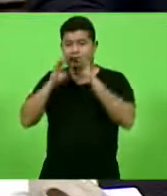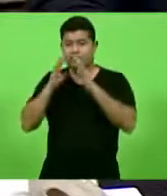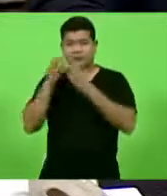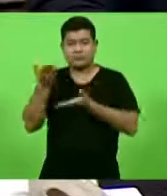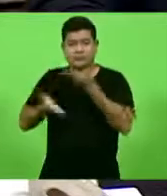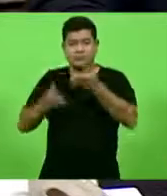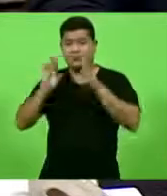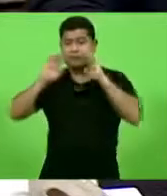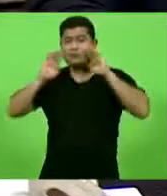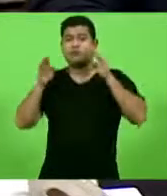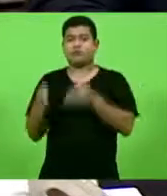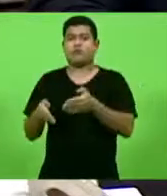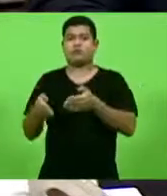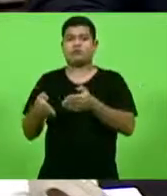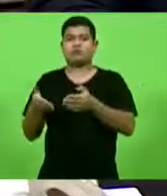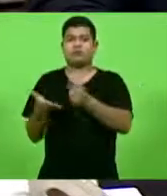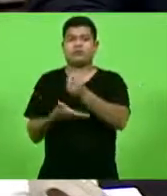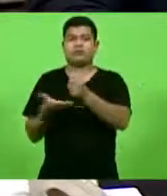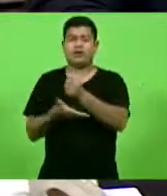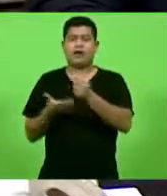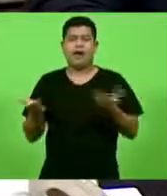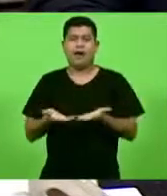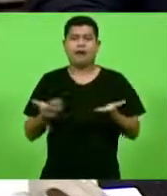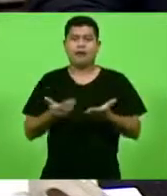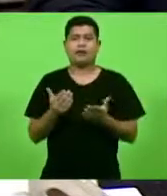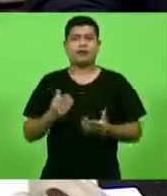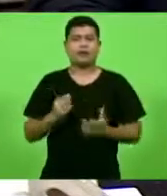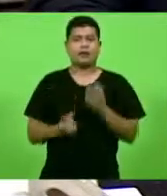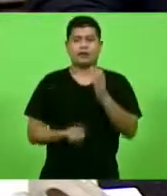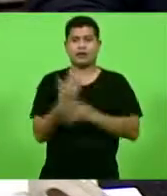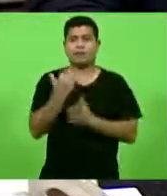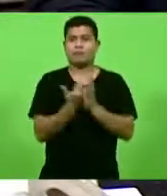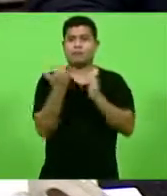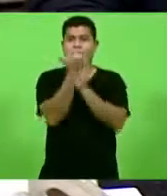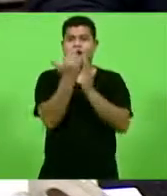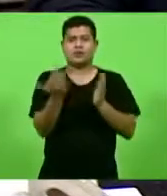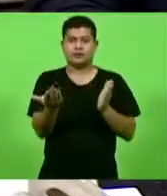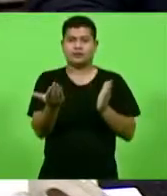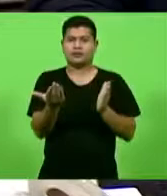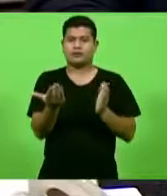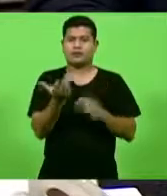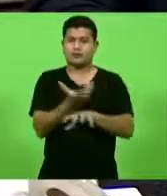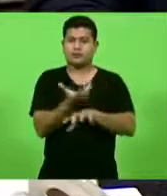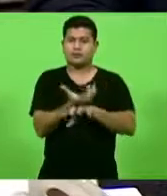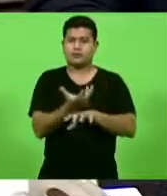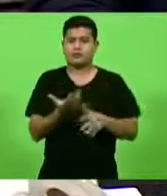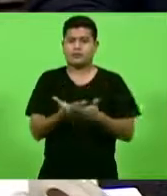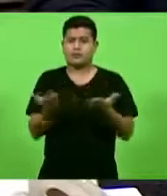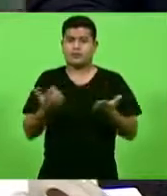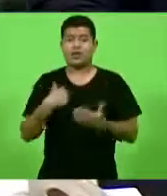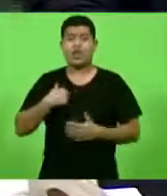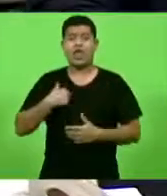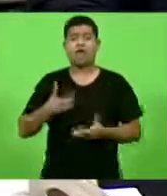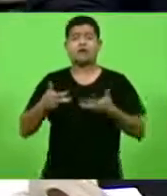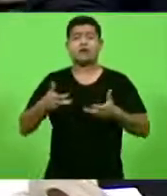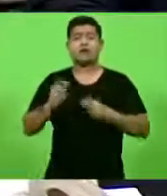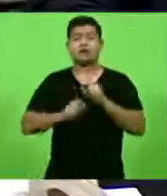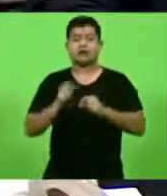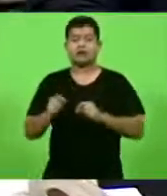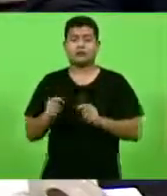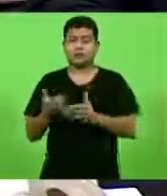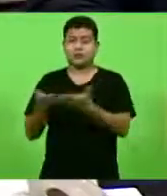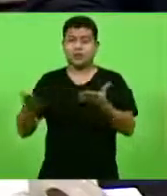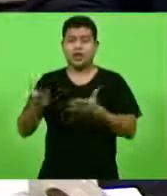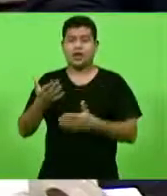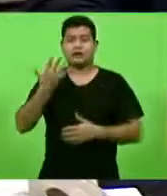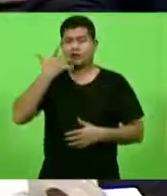E agora nós queremos criar mais conteúdos, mais matérias? Não. Eu prefiro que as crianças saiam da